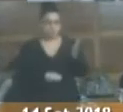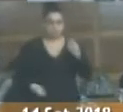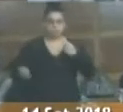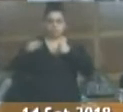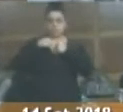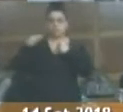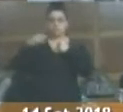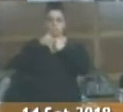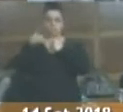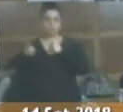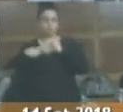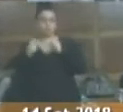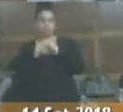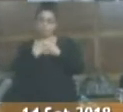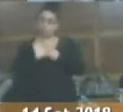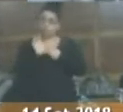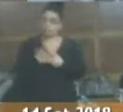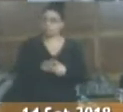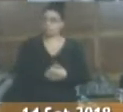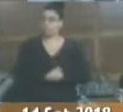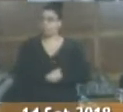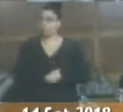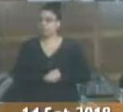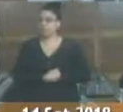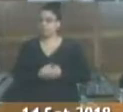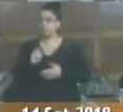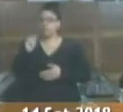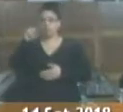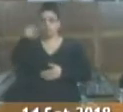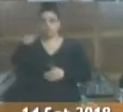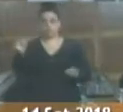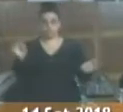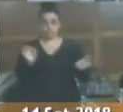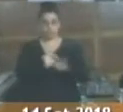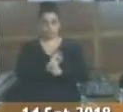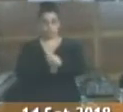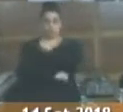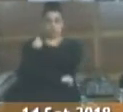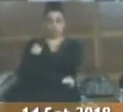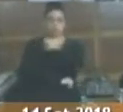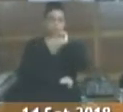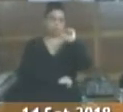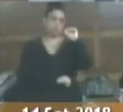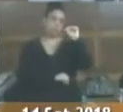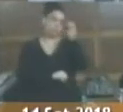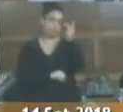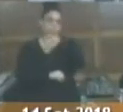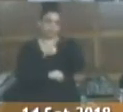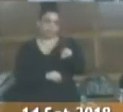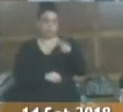doutorado. E, no final, o aluno, o professor,